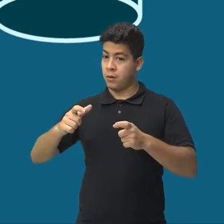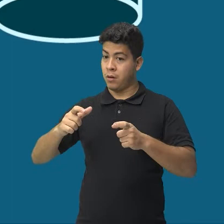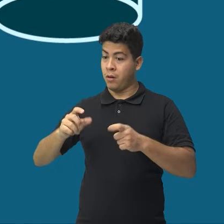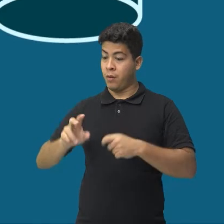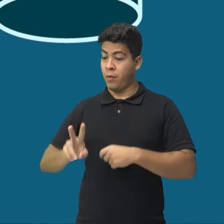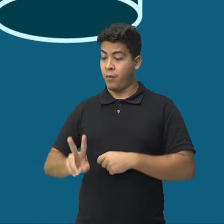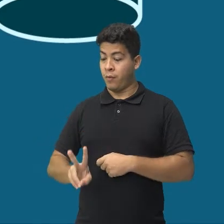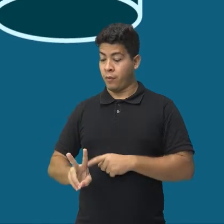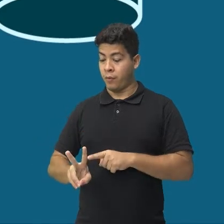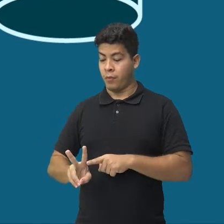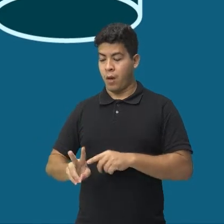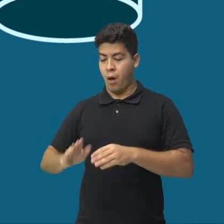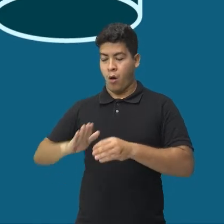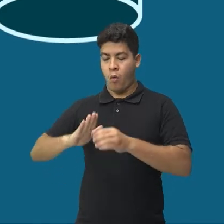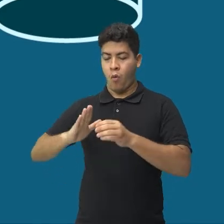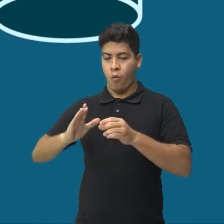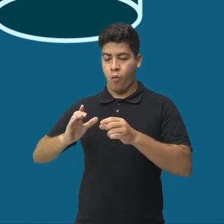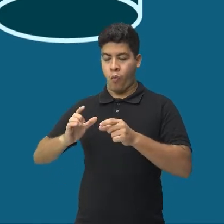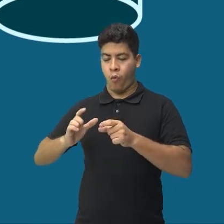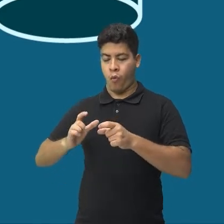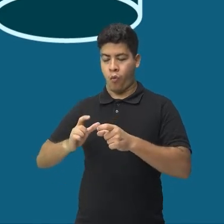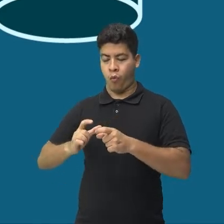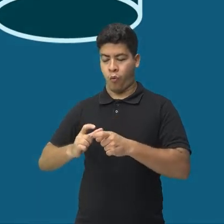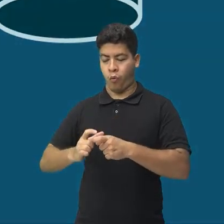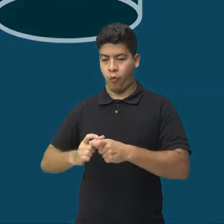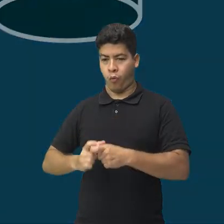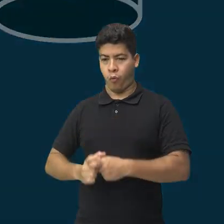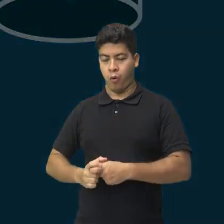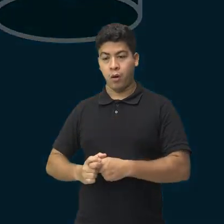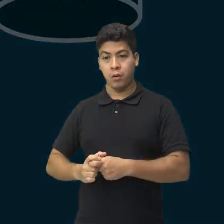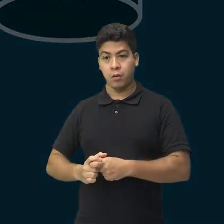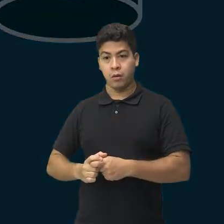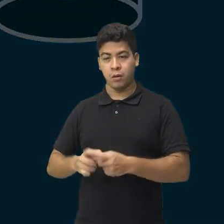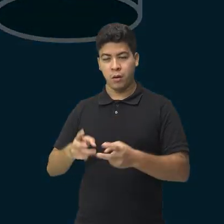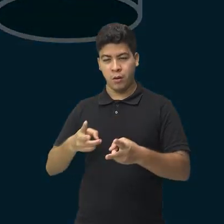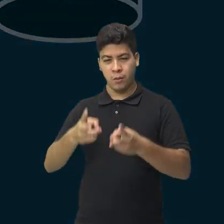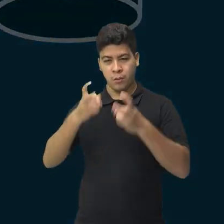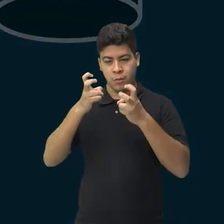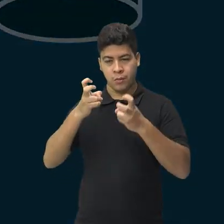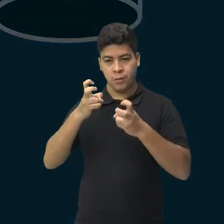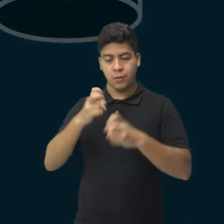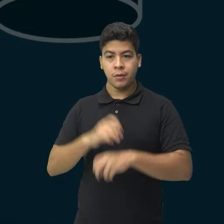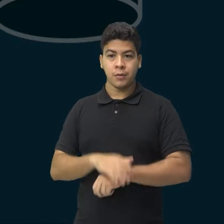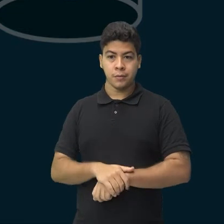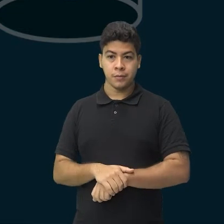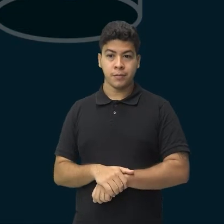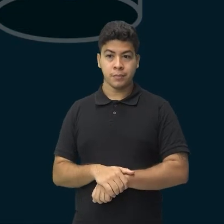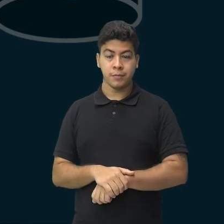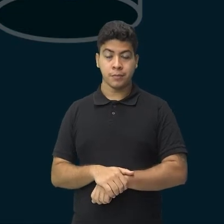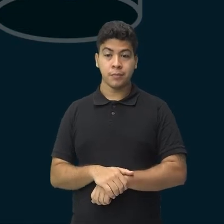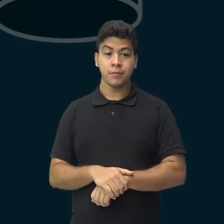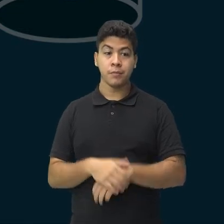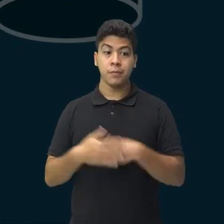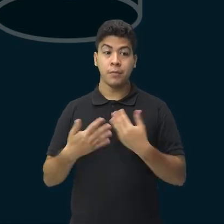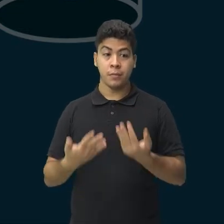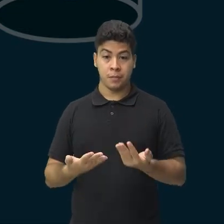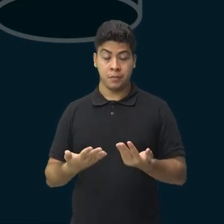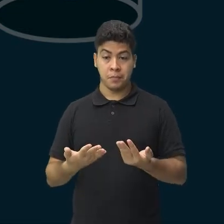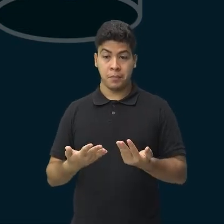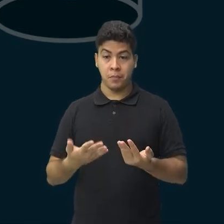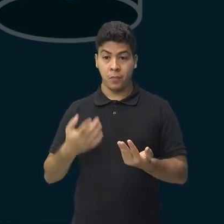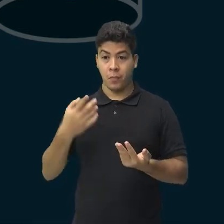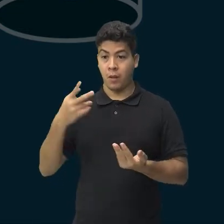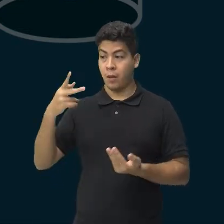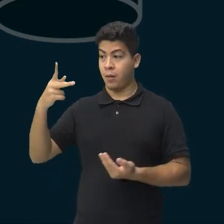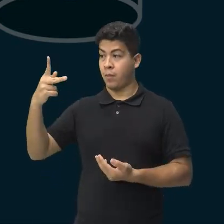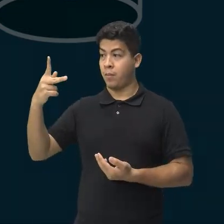da pressão eu tenho uma diminuição do volume. Veja que agora o volume diminuiu. E nós vamos ter agora marcado o segundo ponto aí